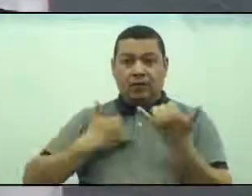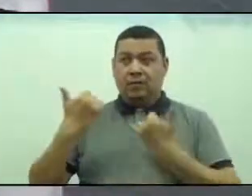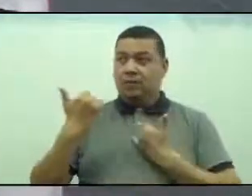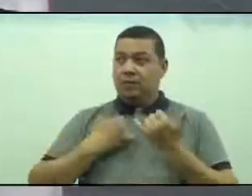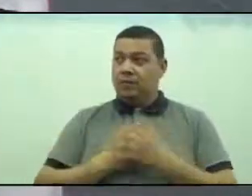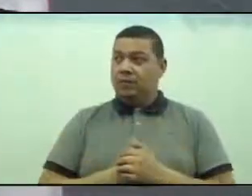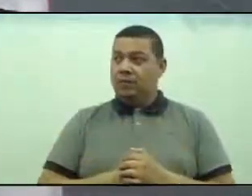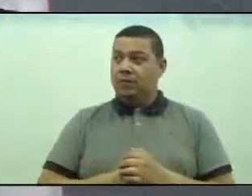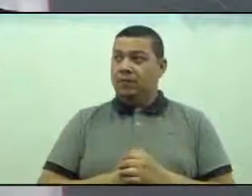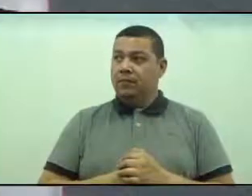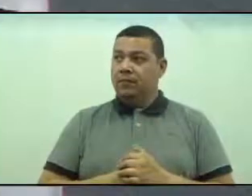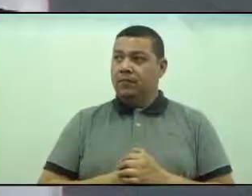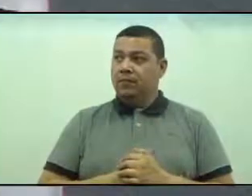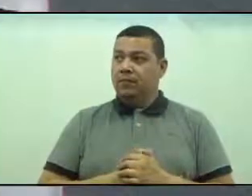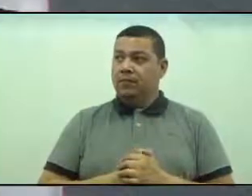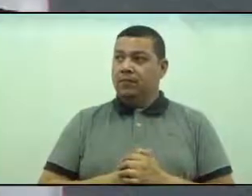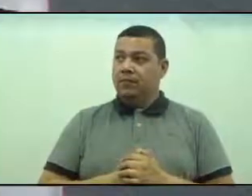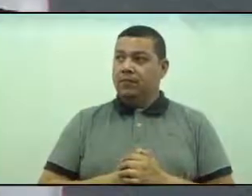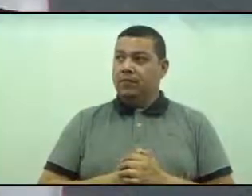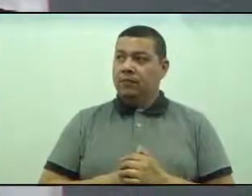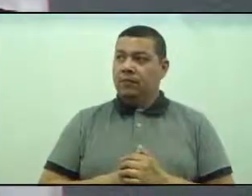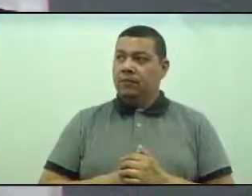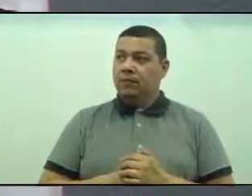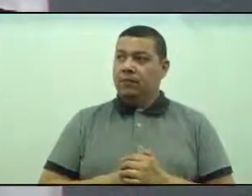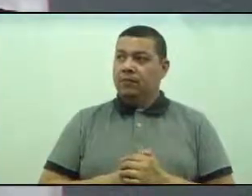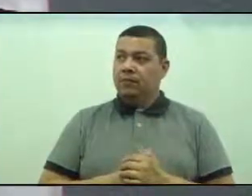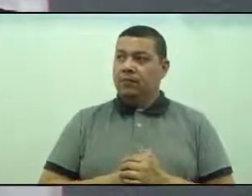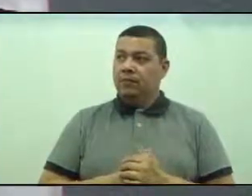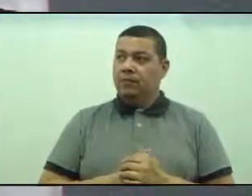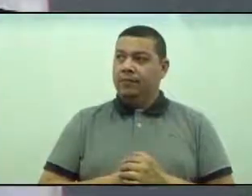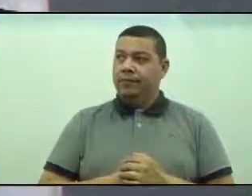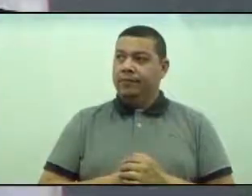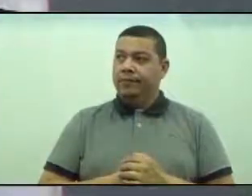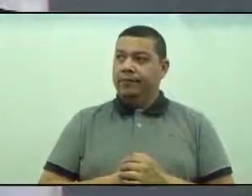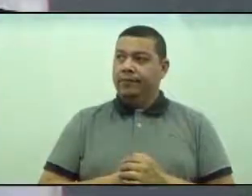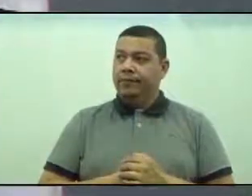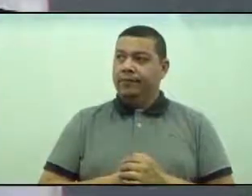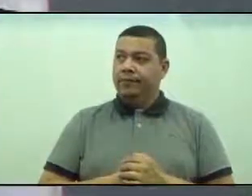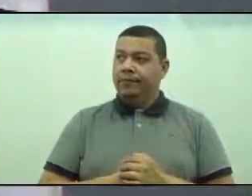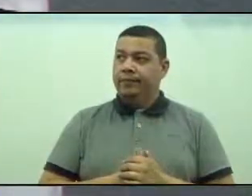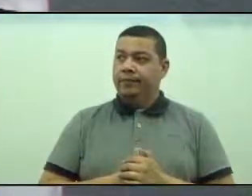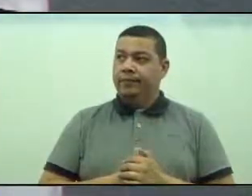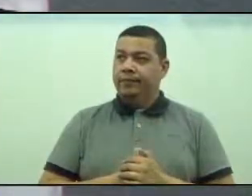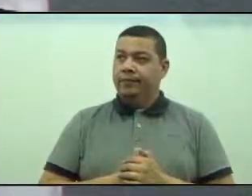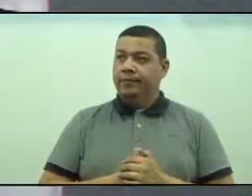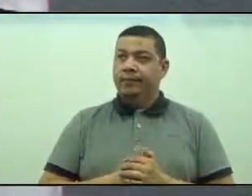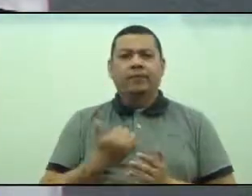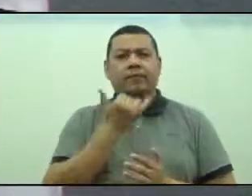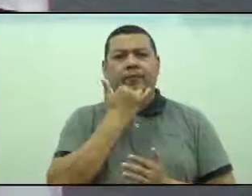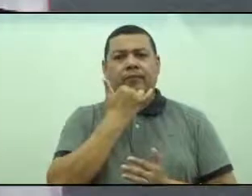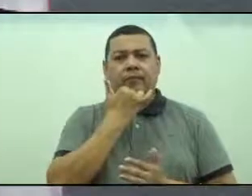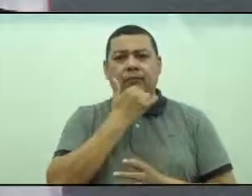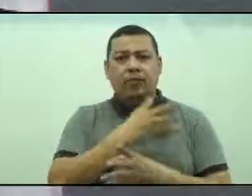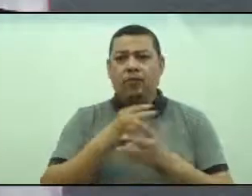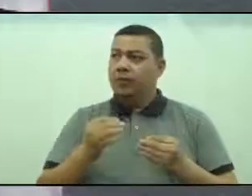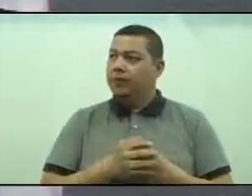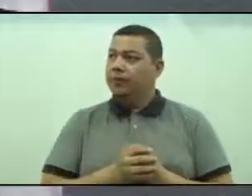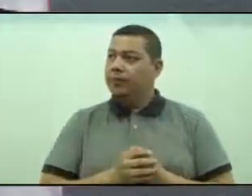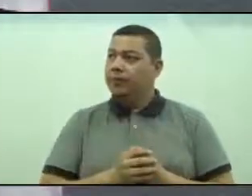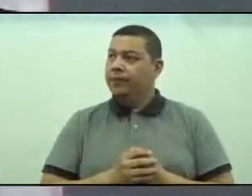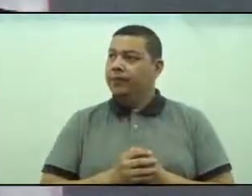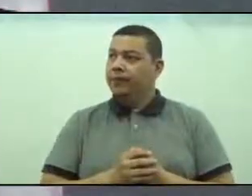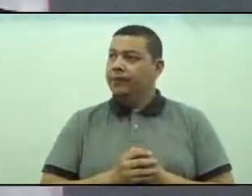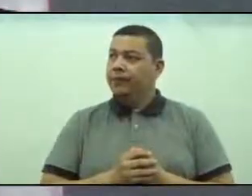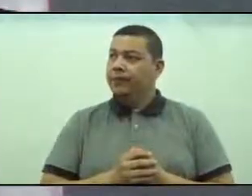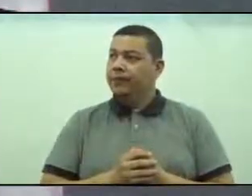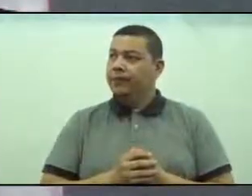um Palio, usado, velho, e ele não consegue atender a demanda do